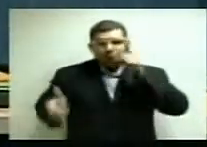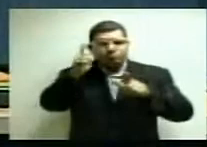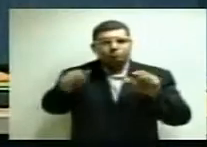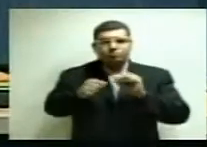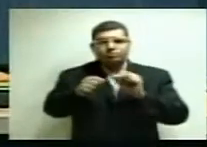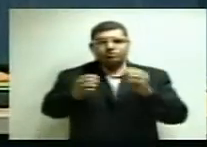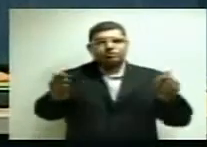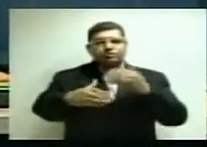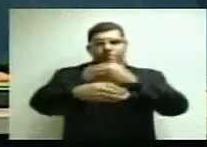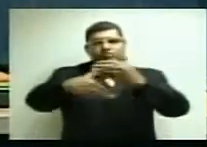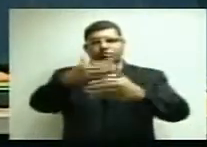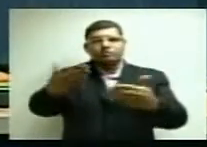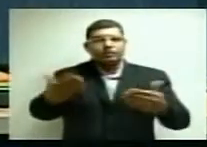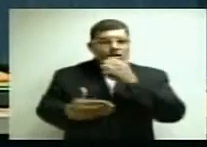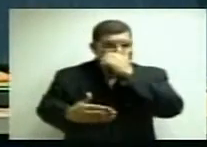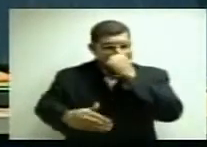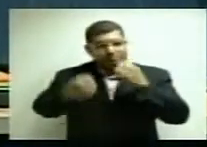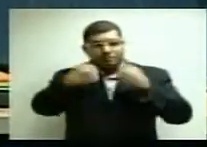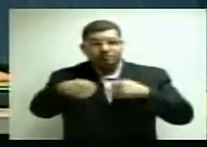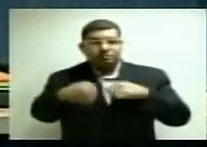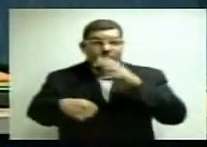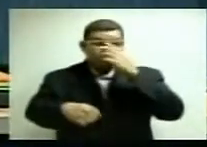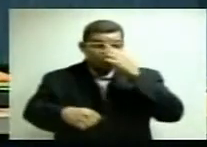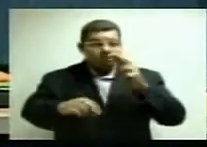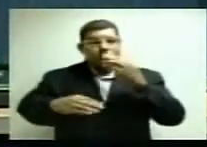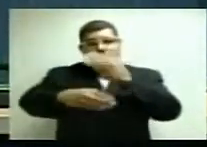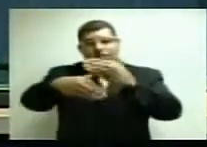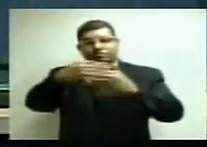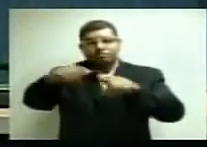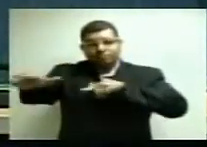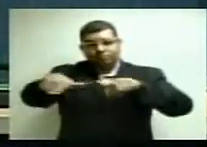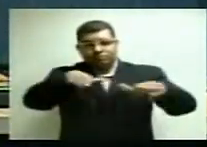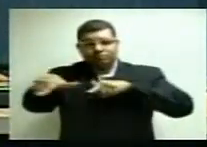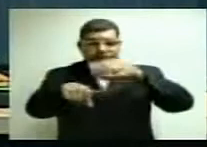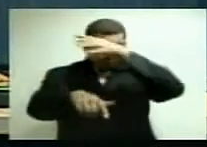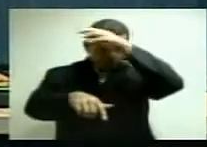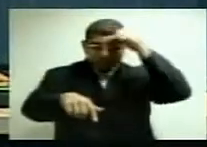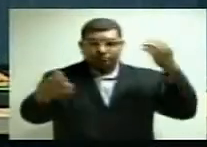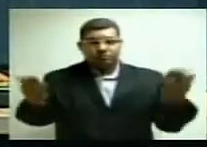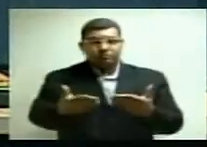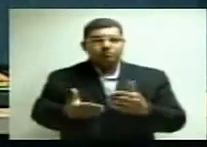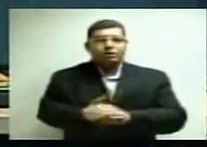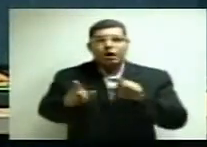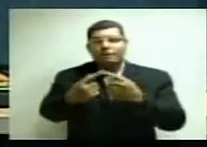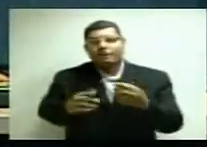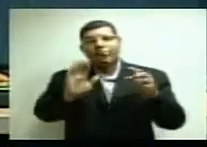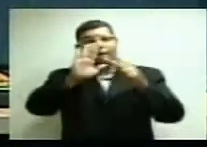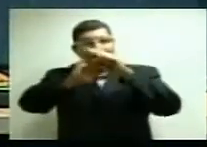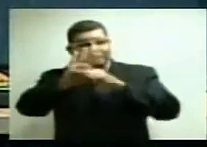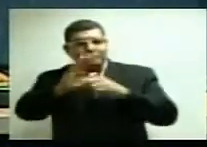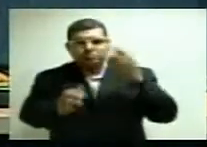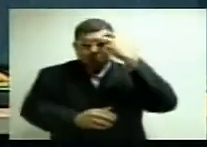fazer as obras de infraestrutura necessárias para reestruturar o trânsito da cidade de Manaus. Mas